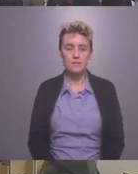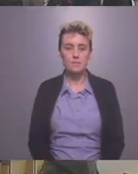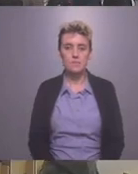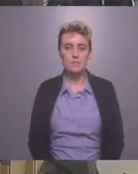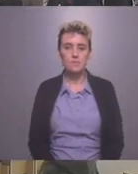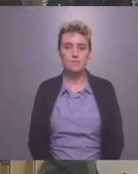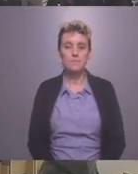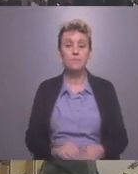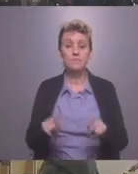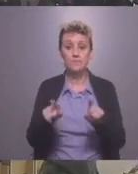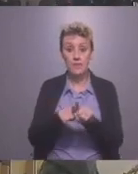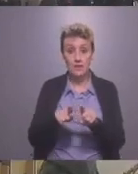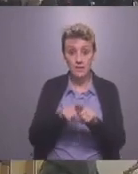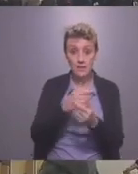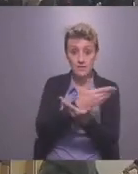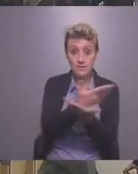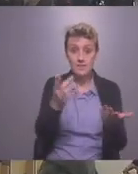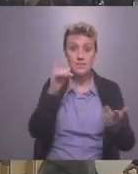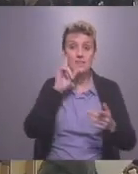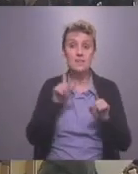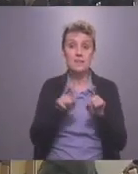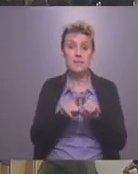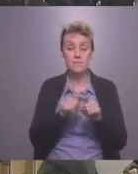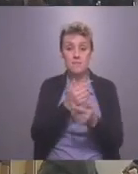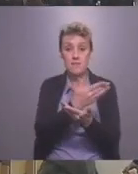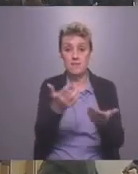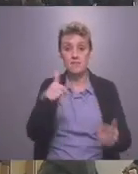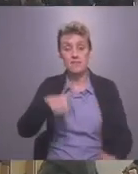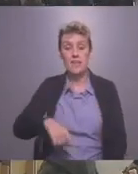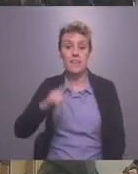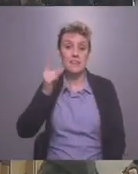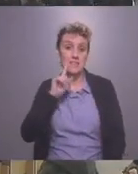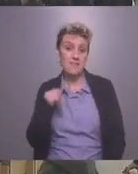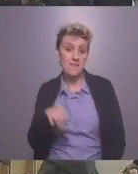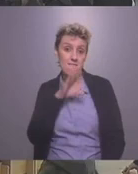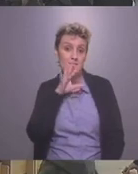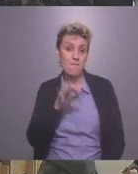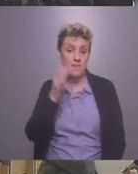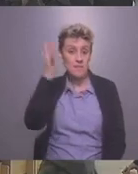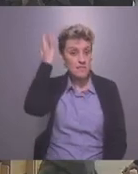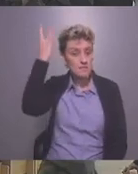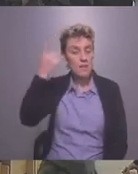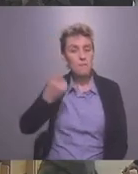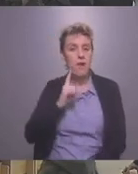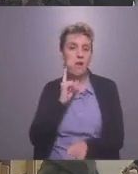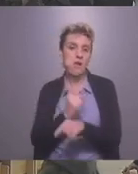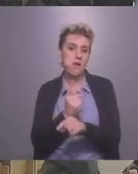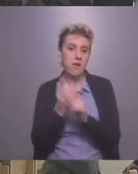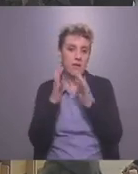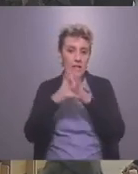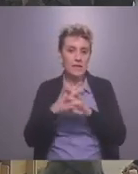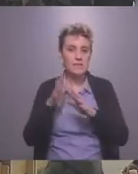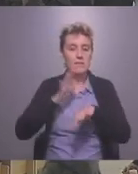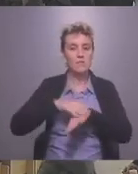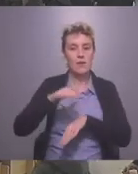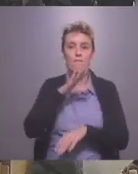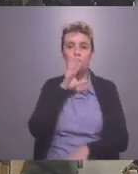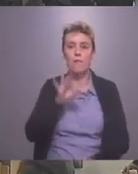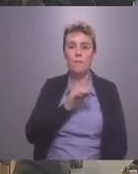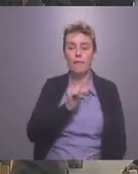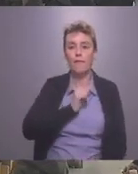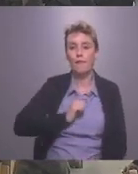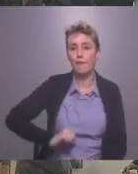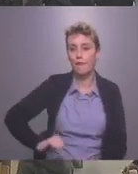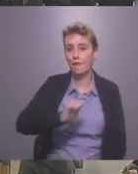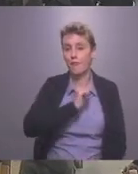Caros irmãos e irmãs, neste dia da Sagrada Família, não deixemos de rezar pelas nossas famílias, mas retenhamos também